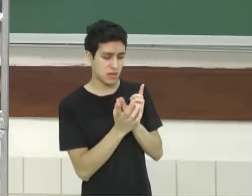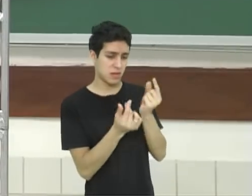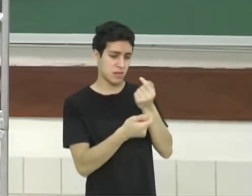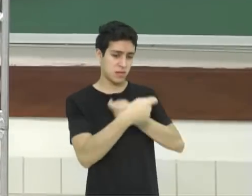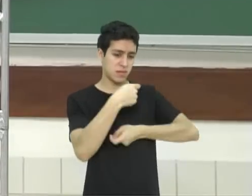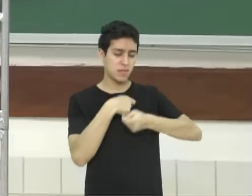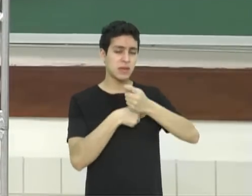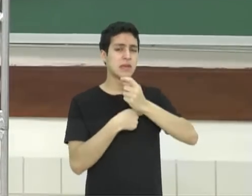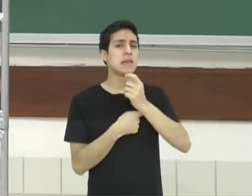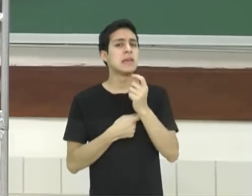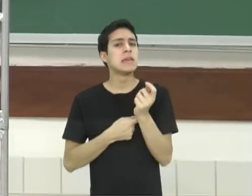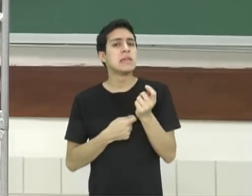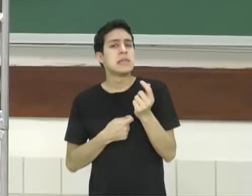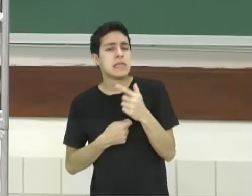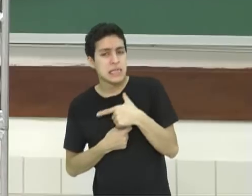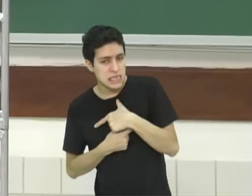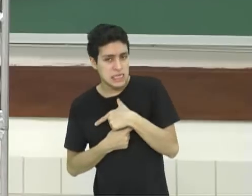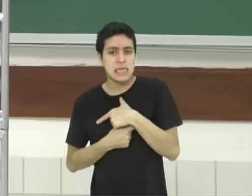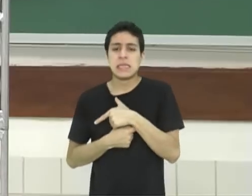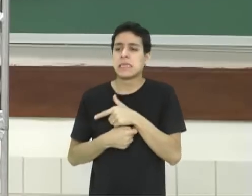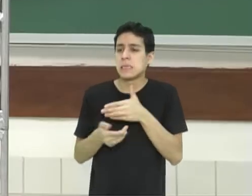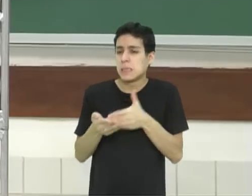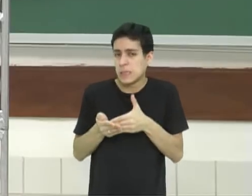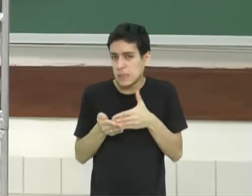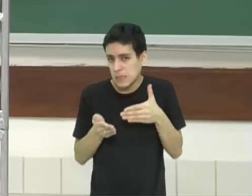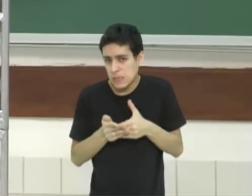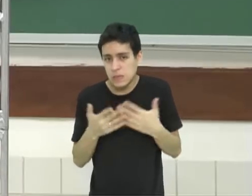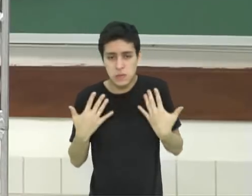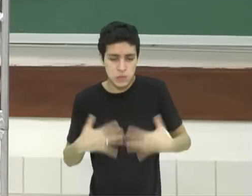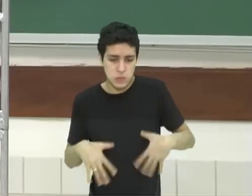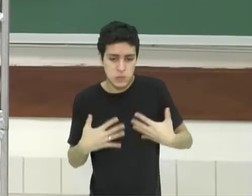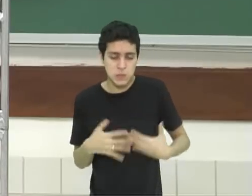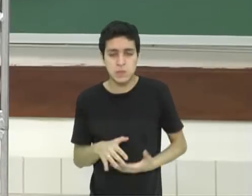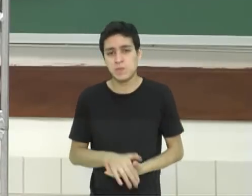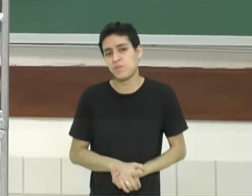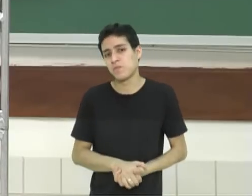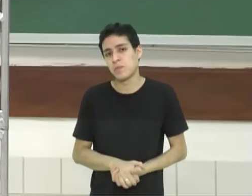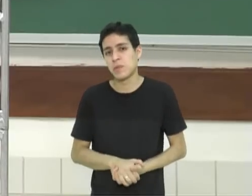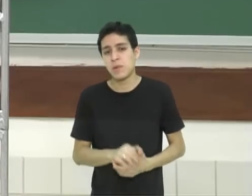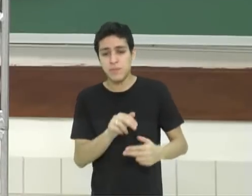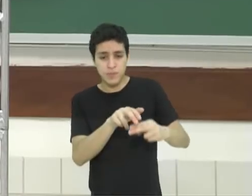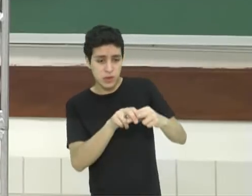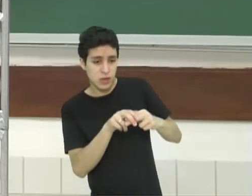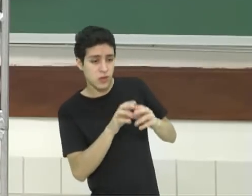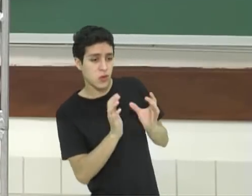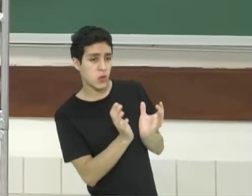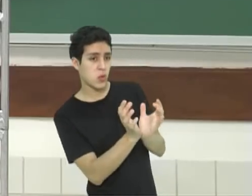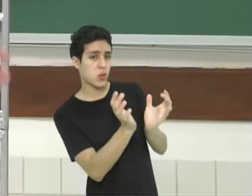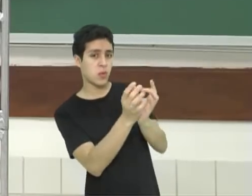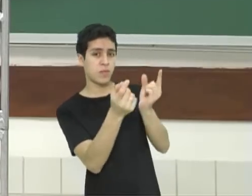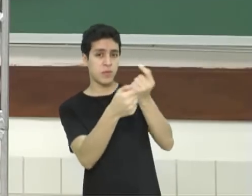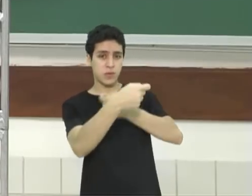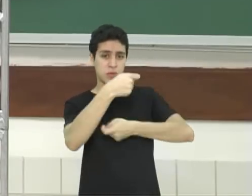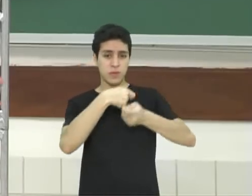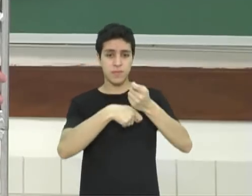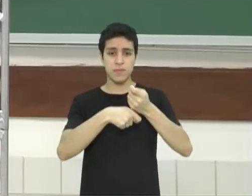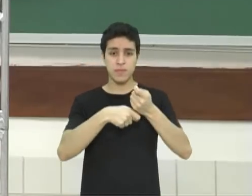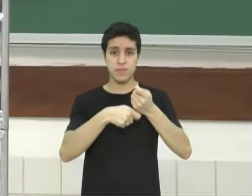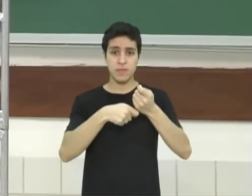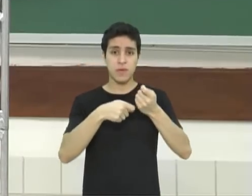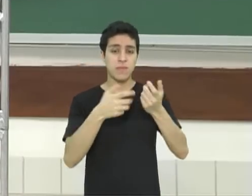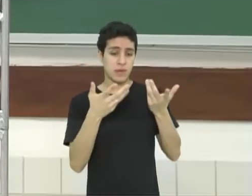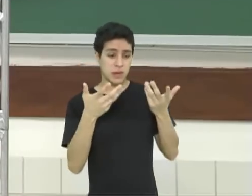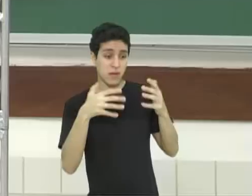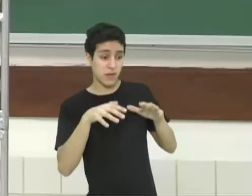infelizmente, ele sofre alguns entraves, né? Até o interesse de outros blocos econômicos que ele não prospere, né?